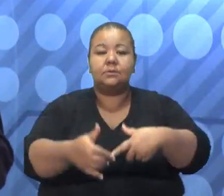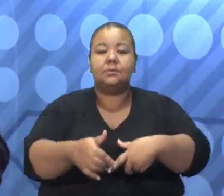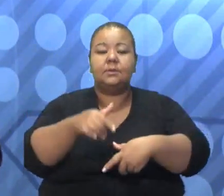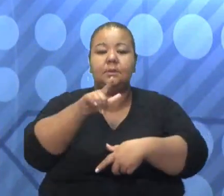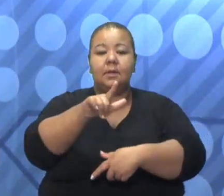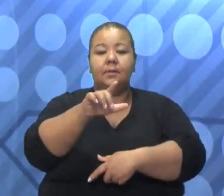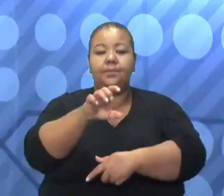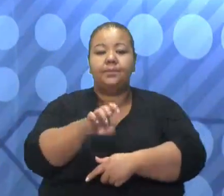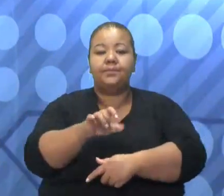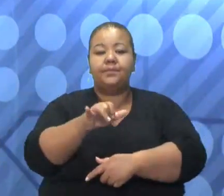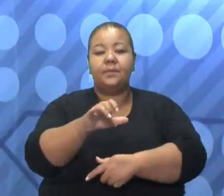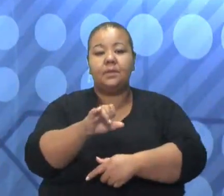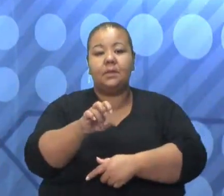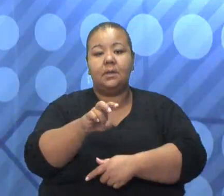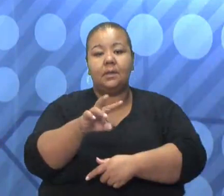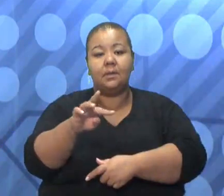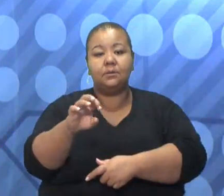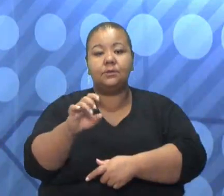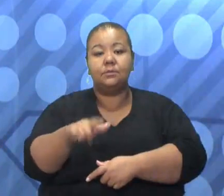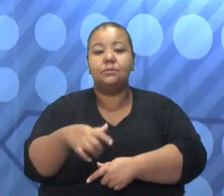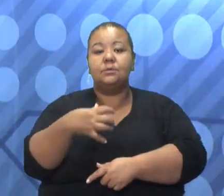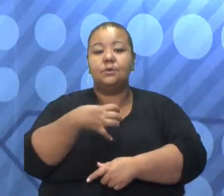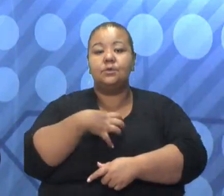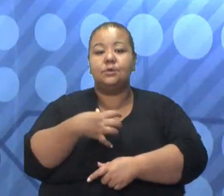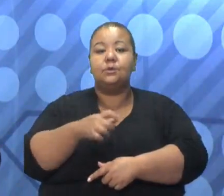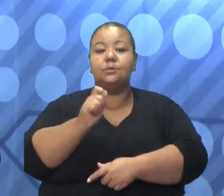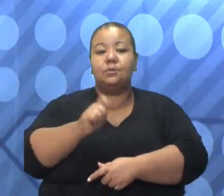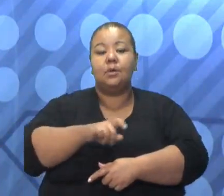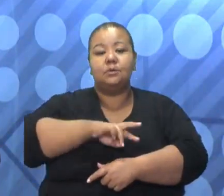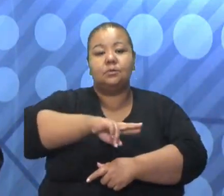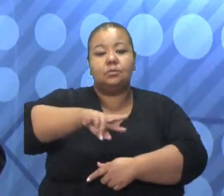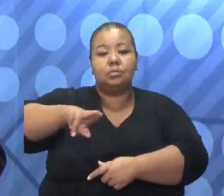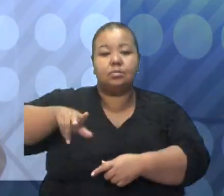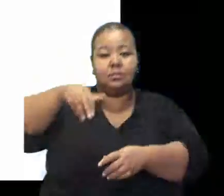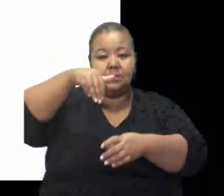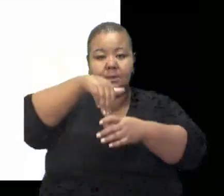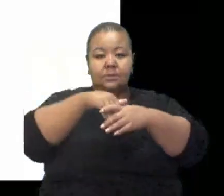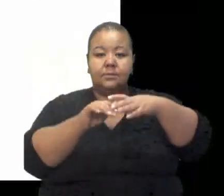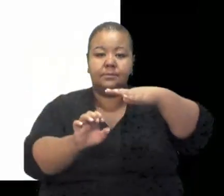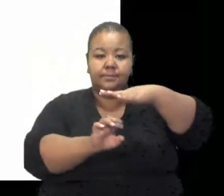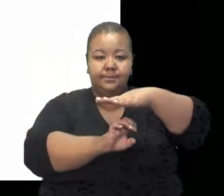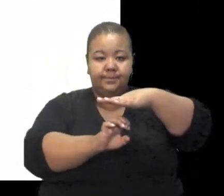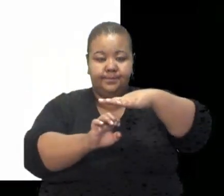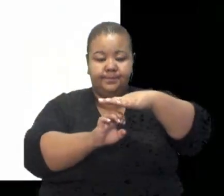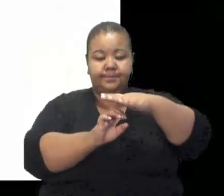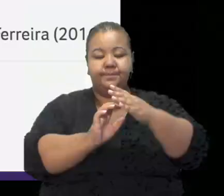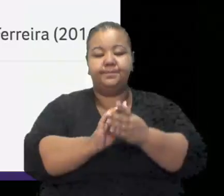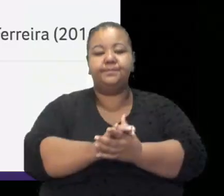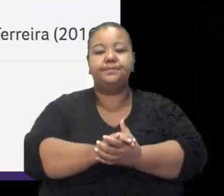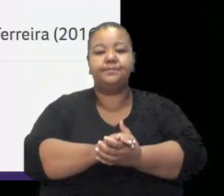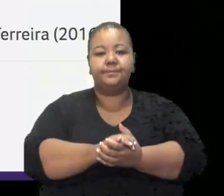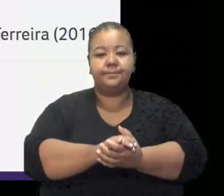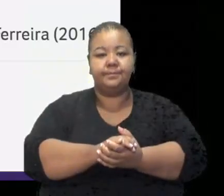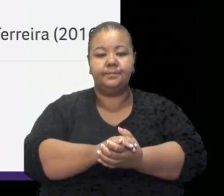e os tipos de layout que a gente pode encontrar dentro da planta produtiva.